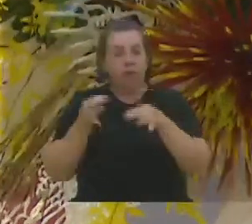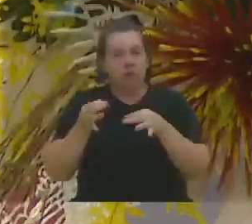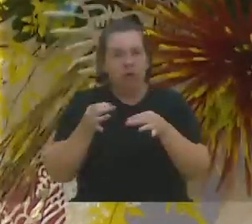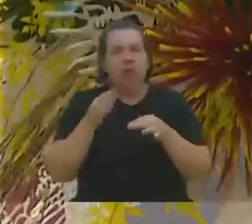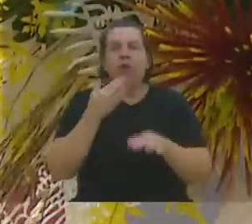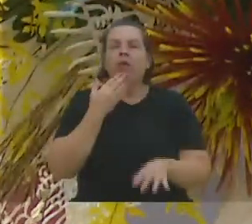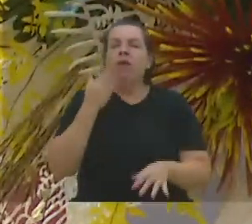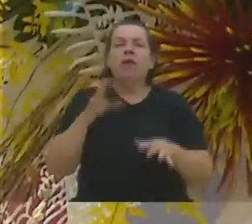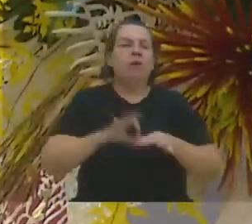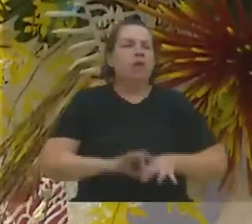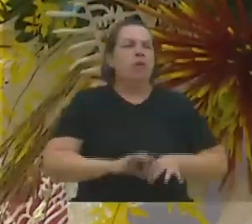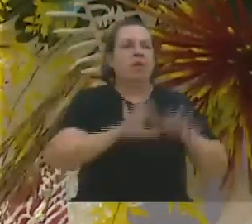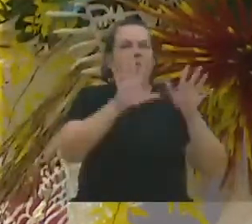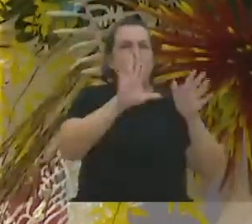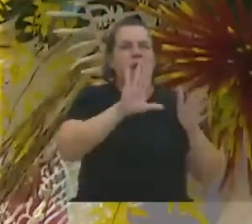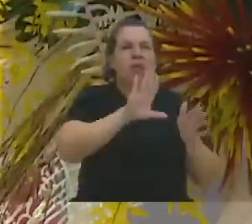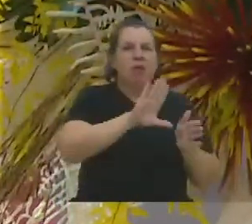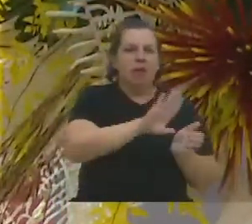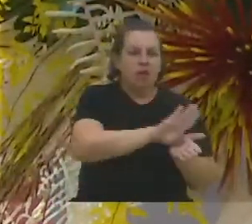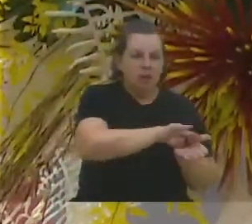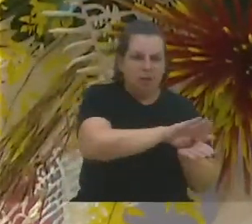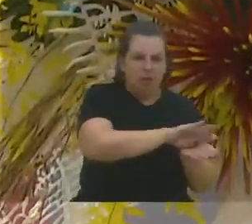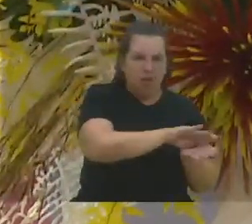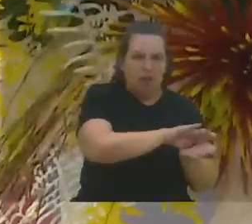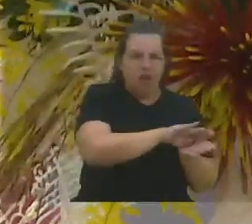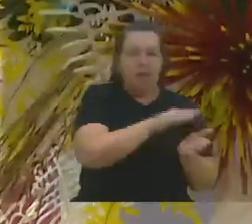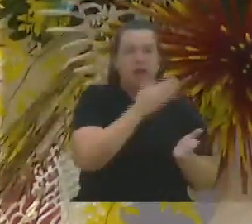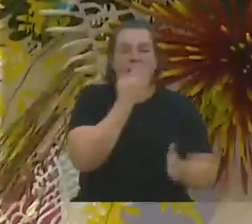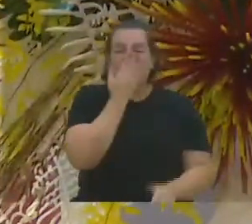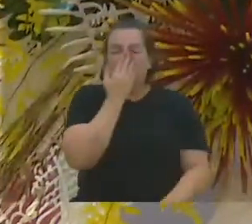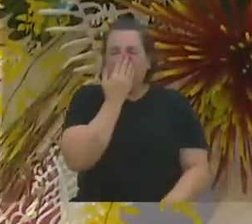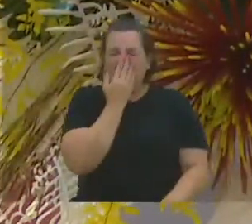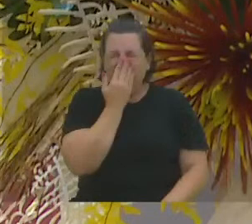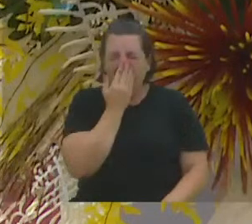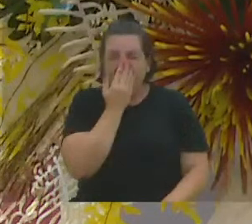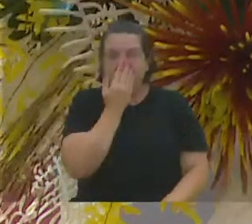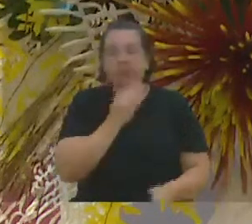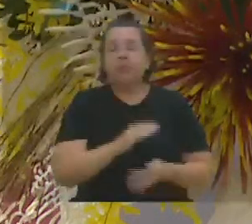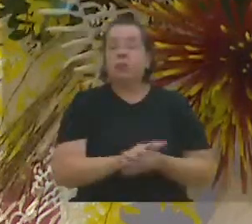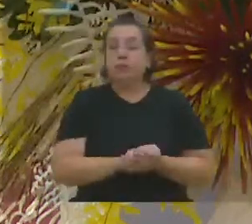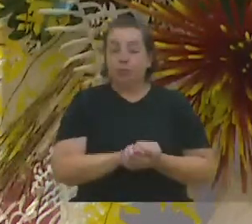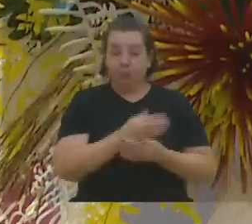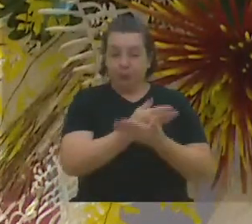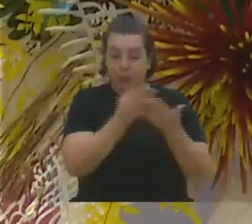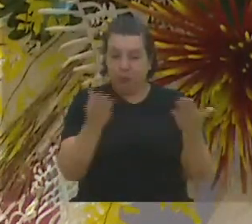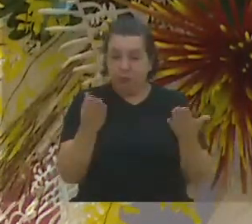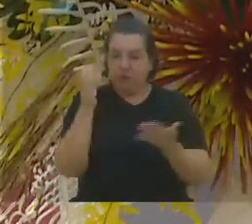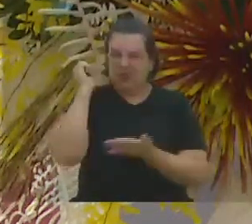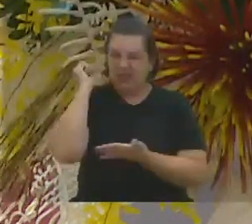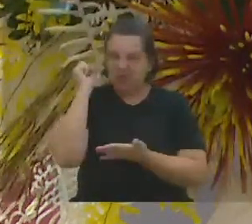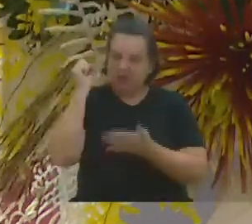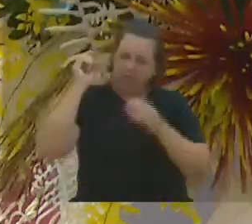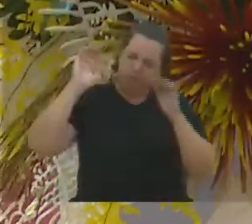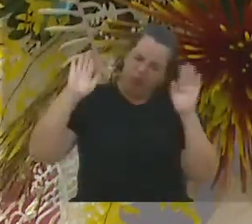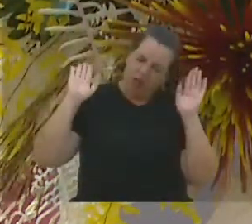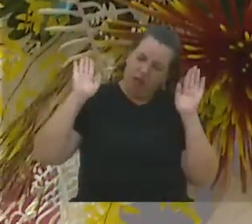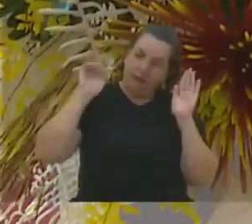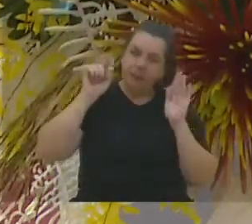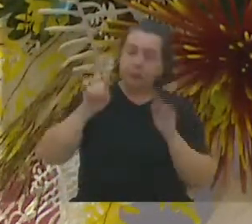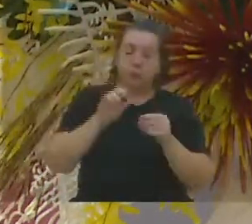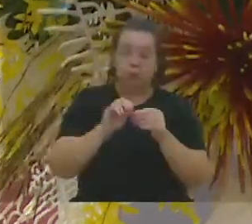pediste a libertação para um assassino. Vós matastes o autor da